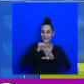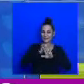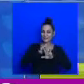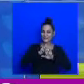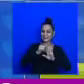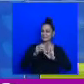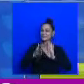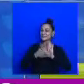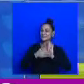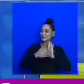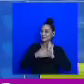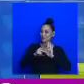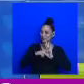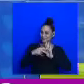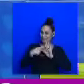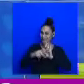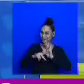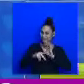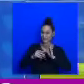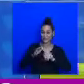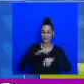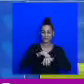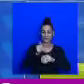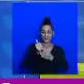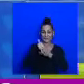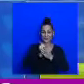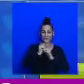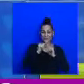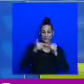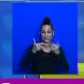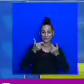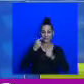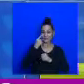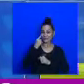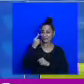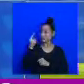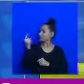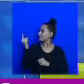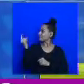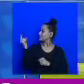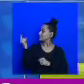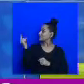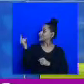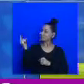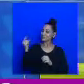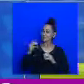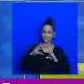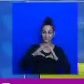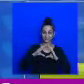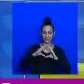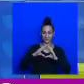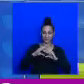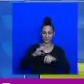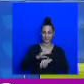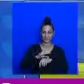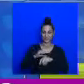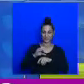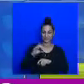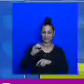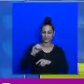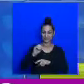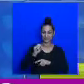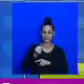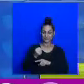na sua aposta. Vem sorte, vem sorte. O 15º e último número da Loto Fácil. Bola cinza,